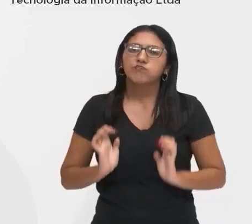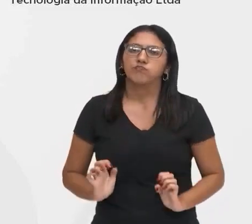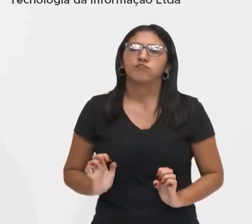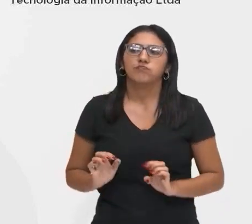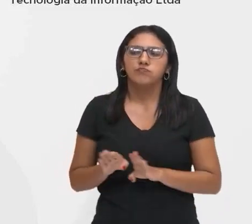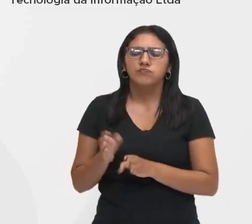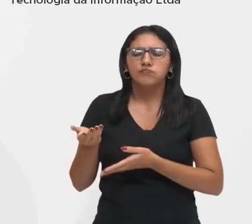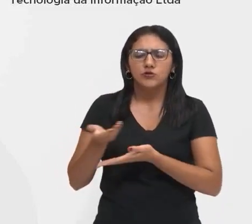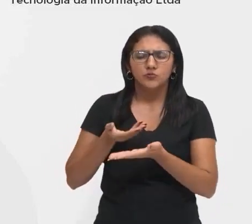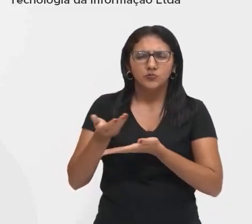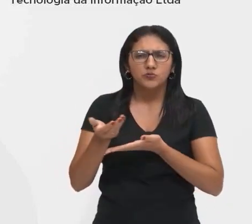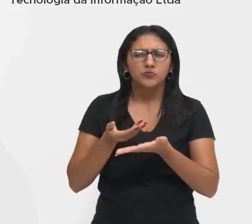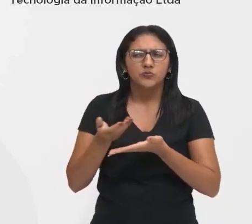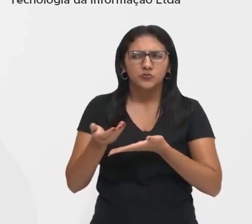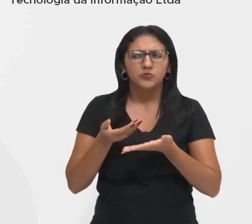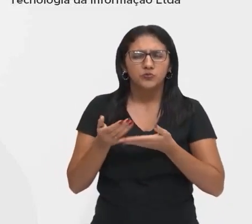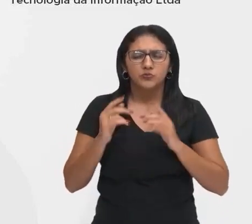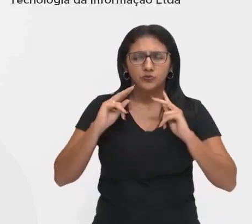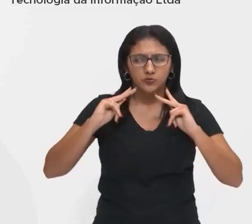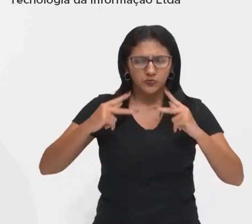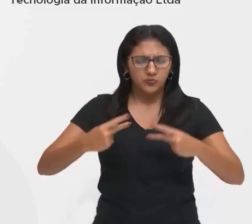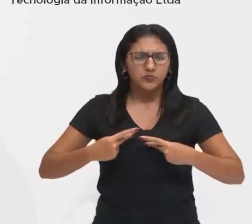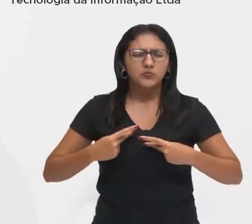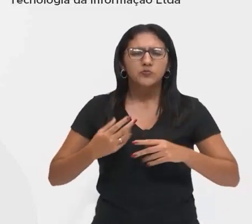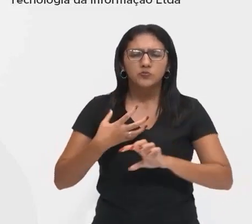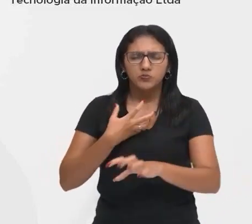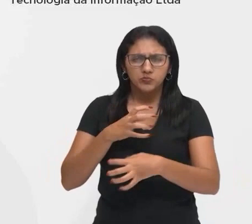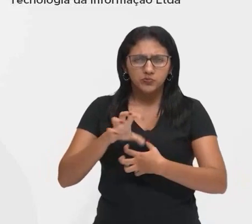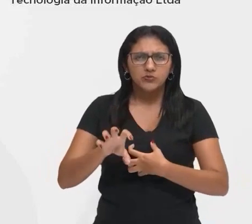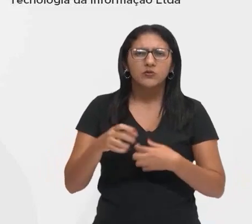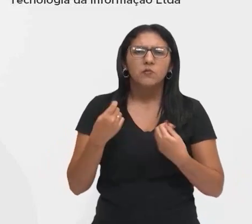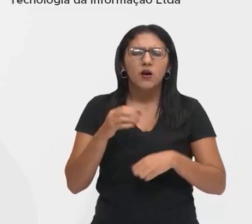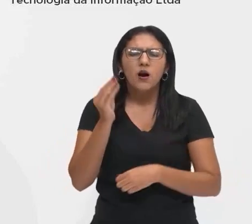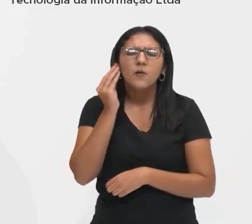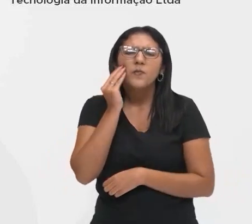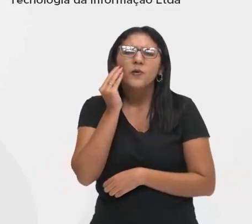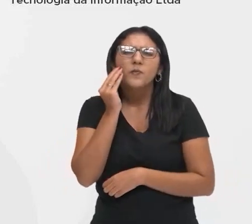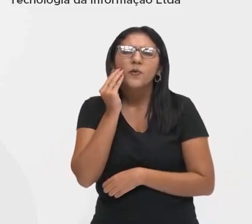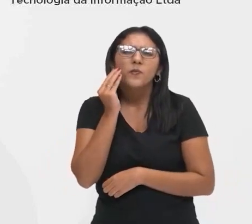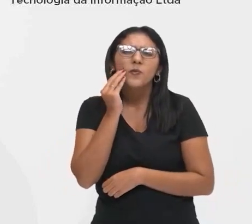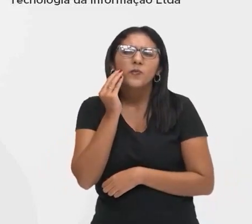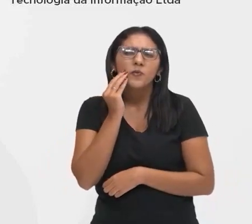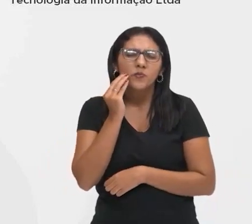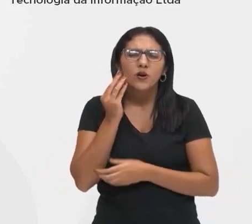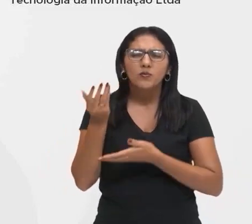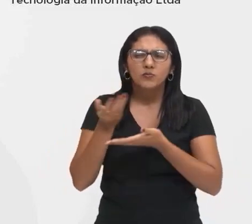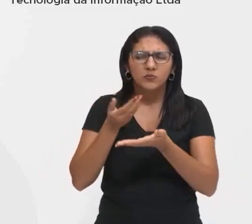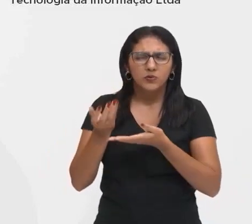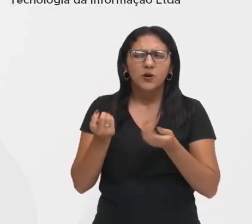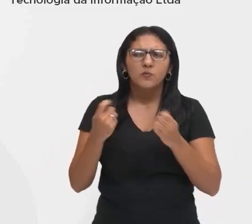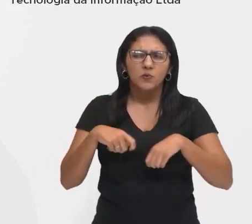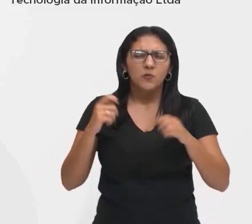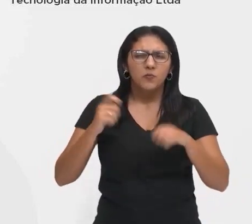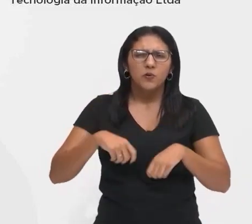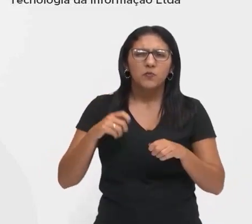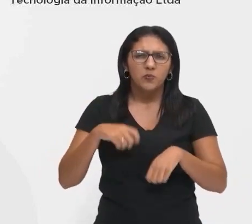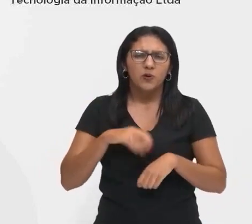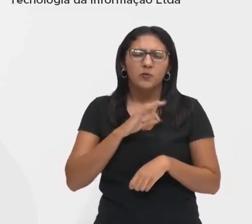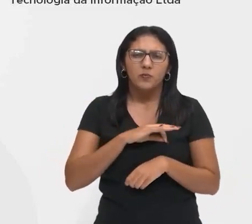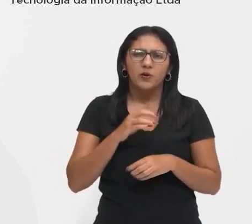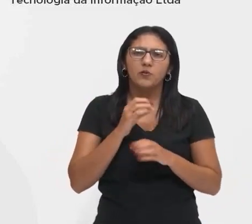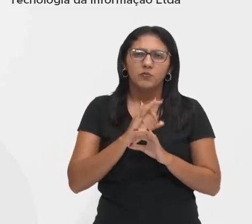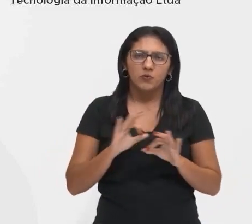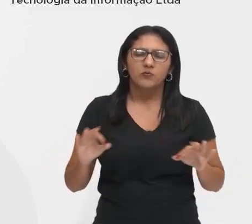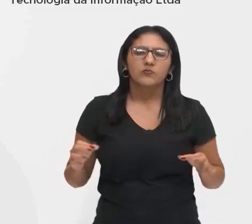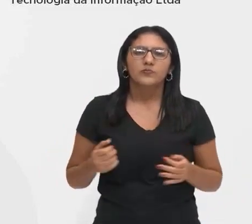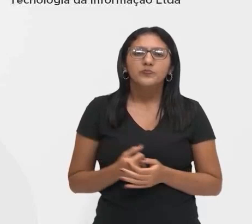interativo, humano, tá? E tem que ser experimentador, dinâmico, competente e bem remunerado. Então, o que é isso? Ele